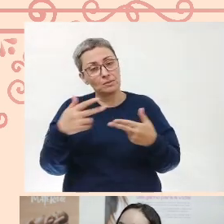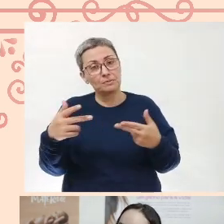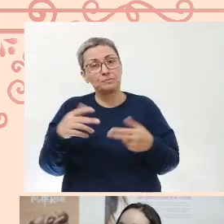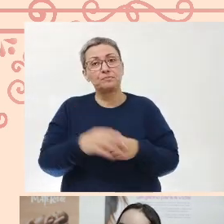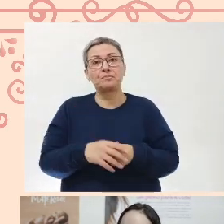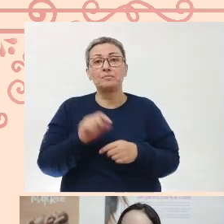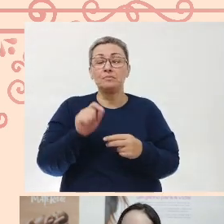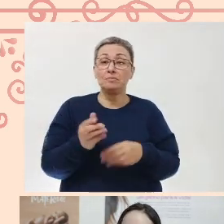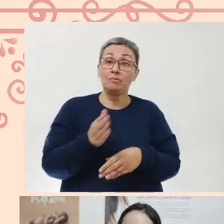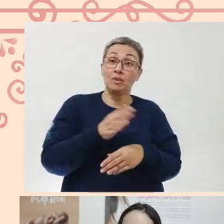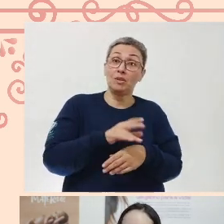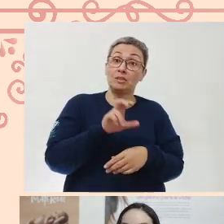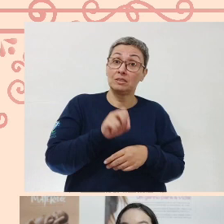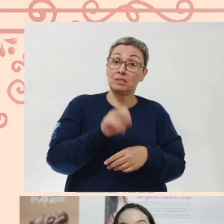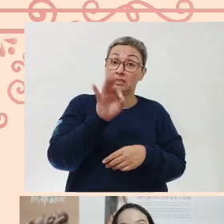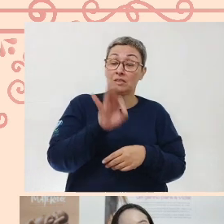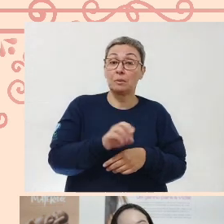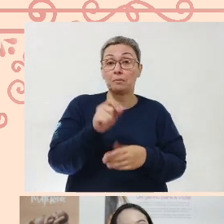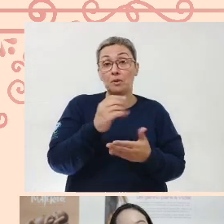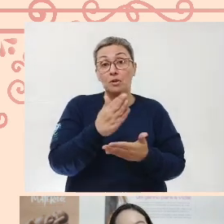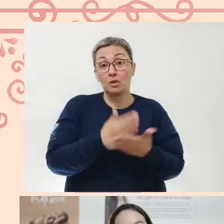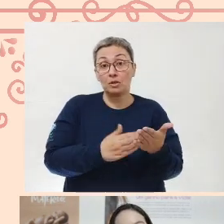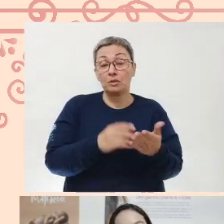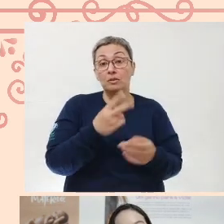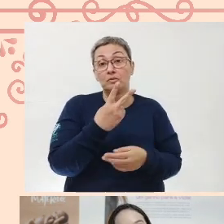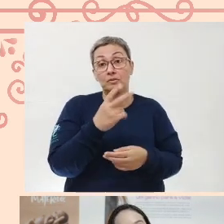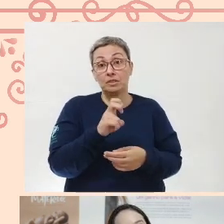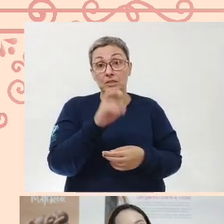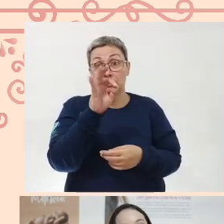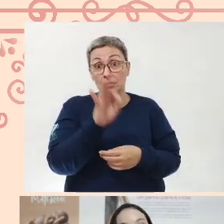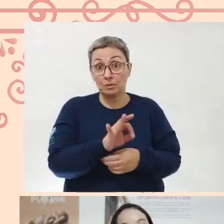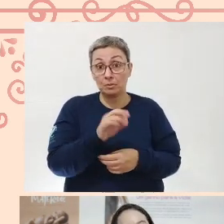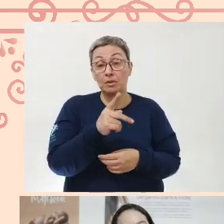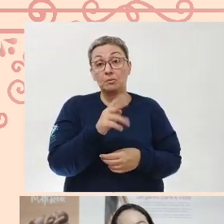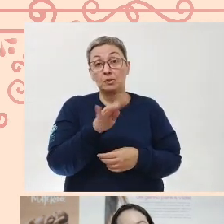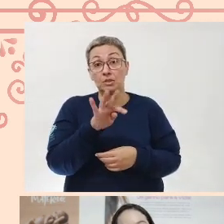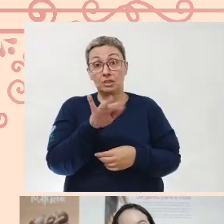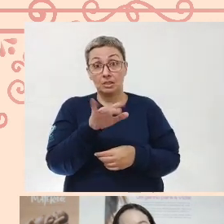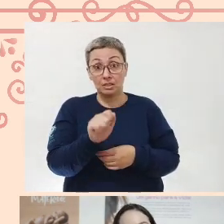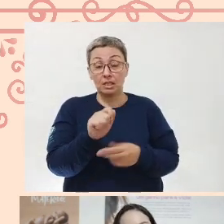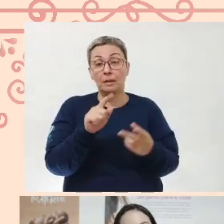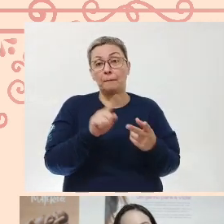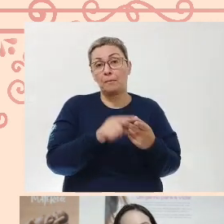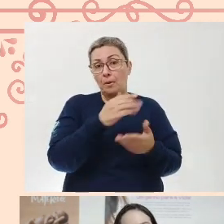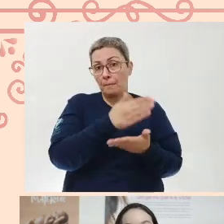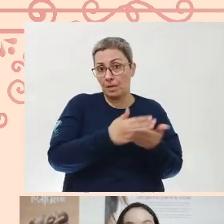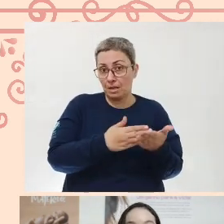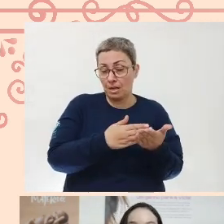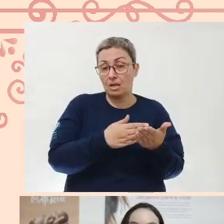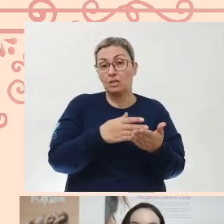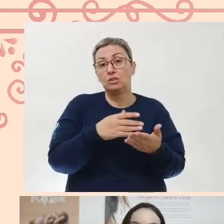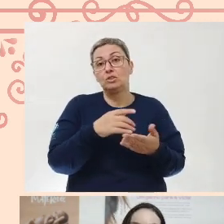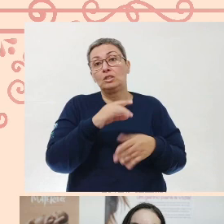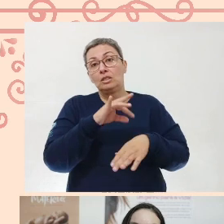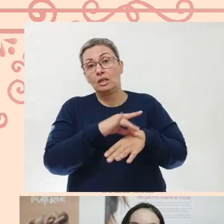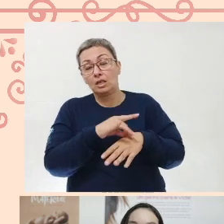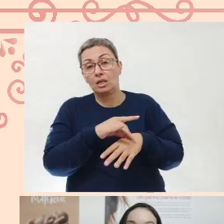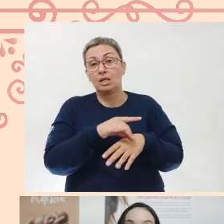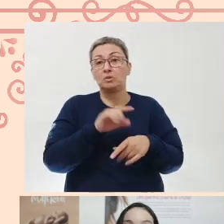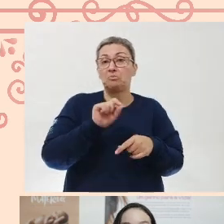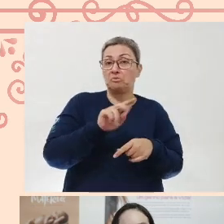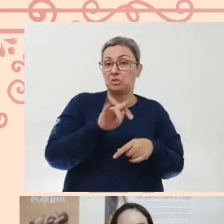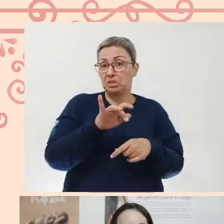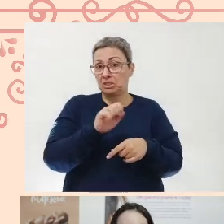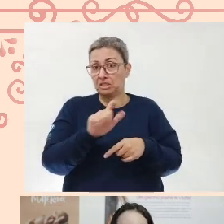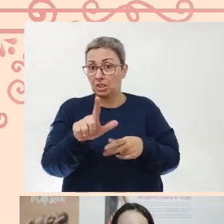melhor, mais nutrientes vai ter esse prato. E os outros 50% divididos, 25% de proteínas, sendo metade animal